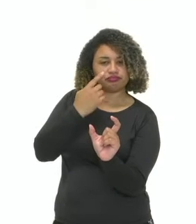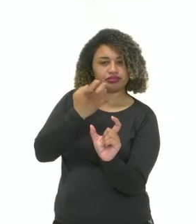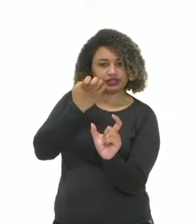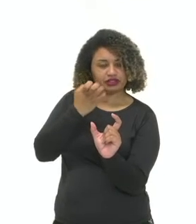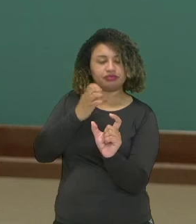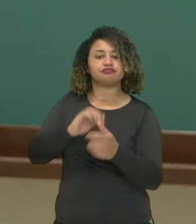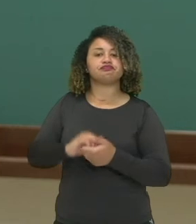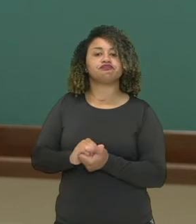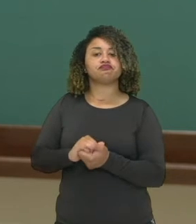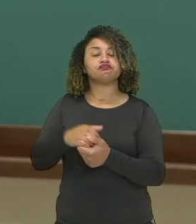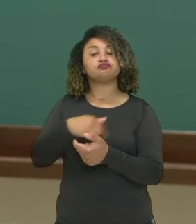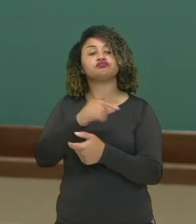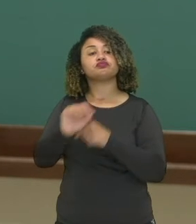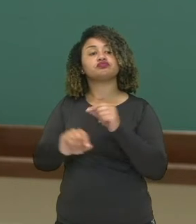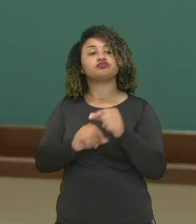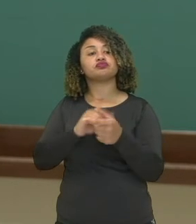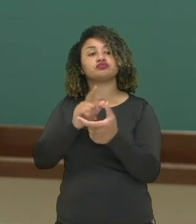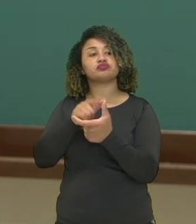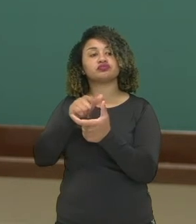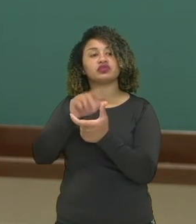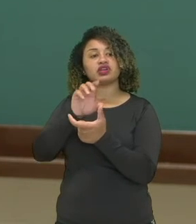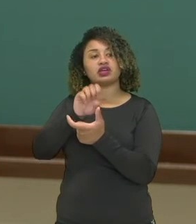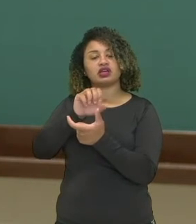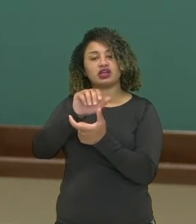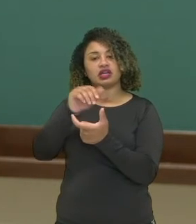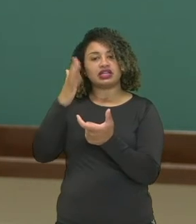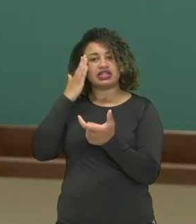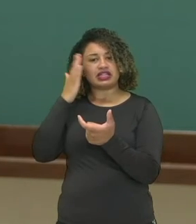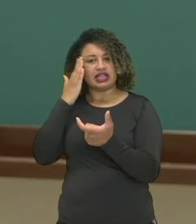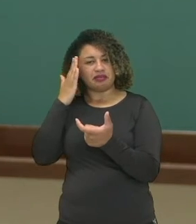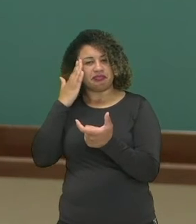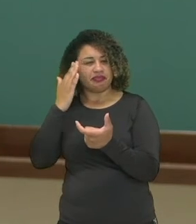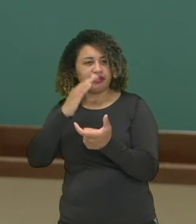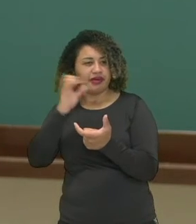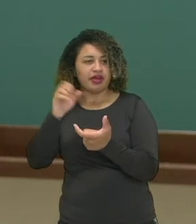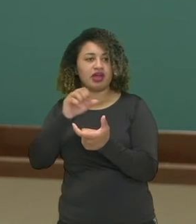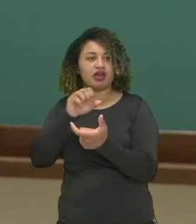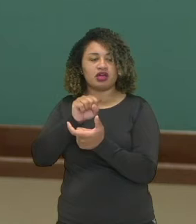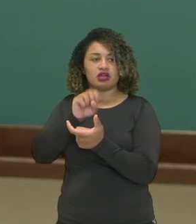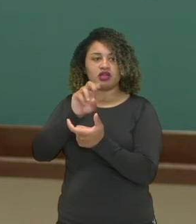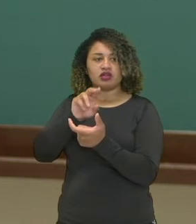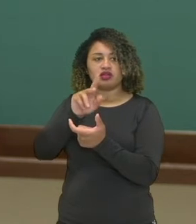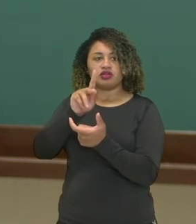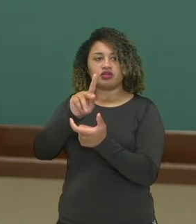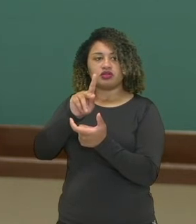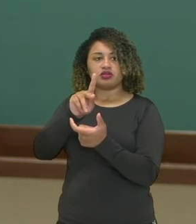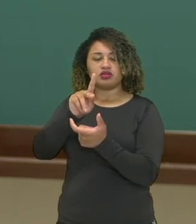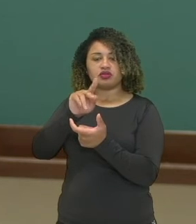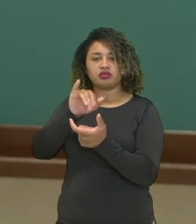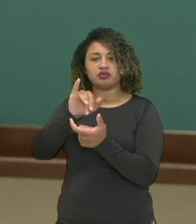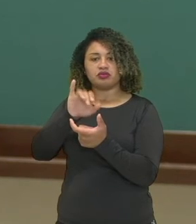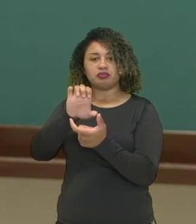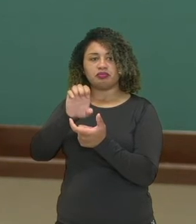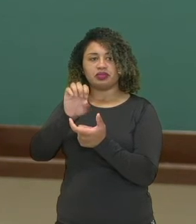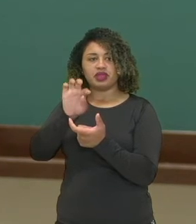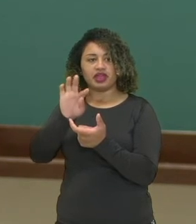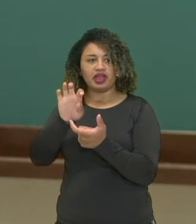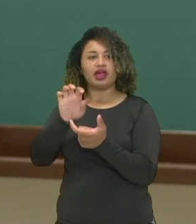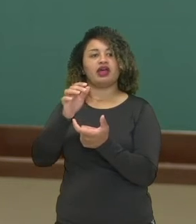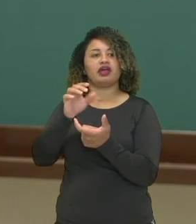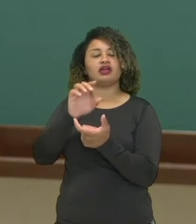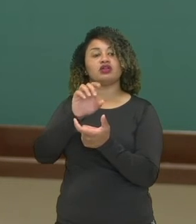Saber. Supe. Poner. Puse.